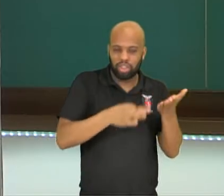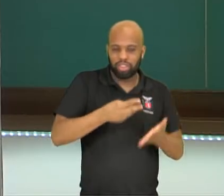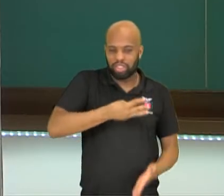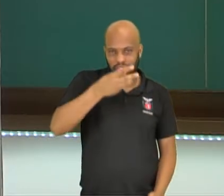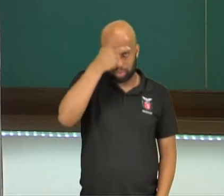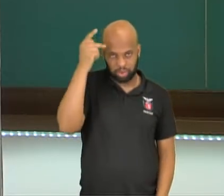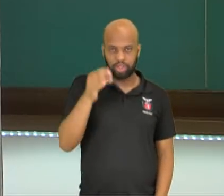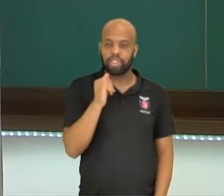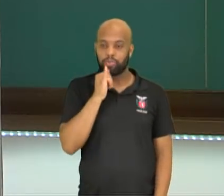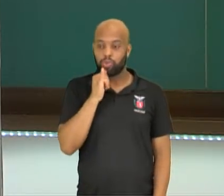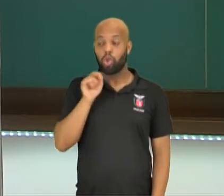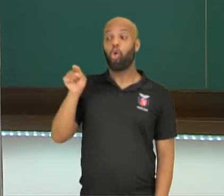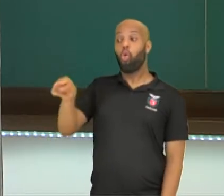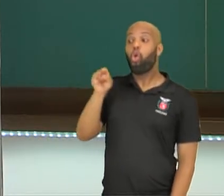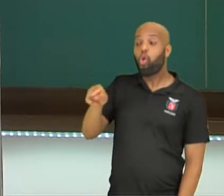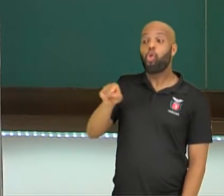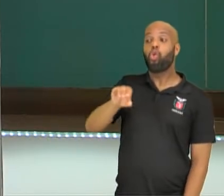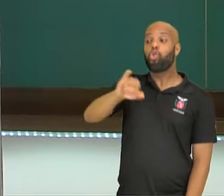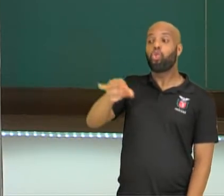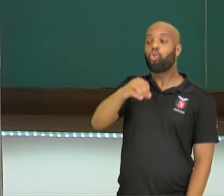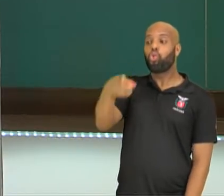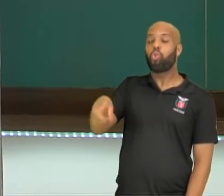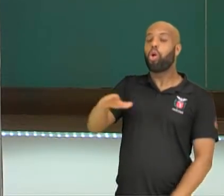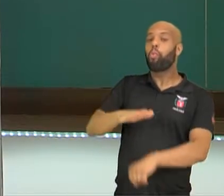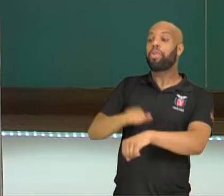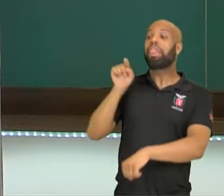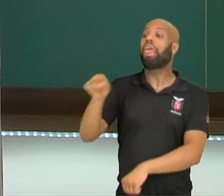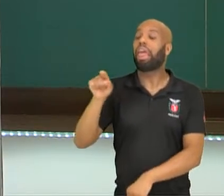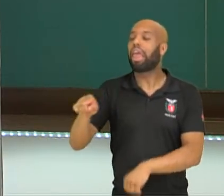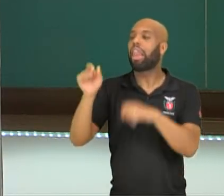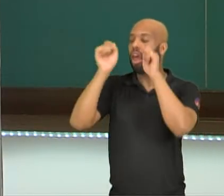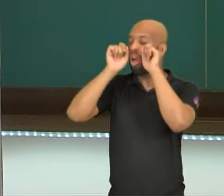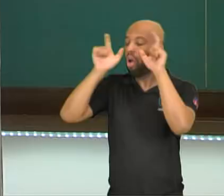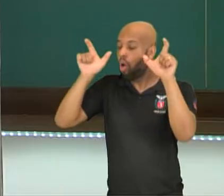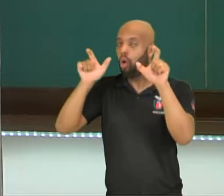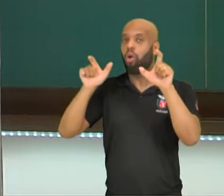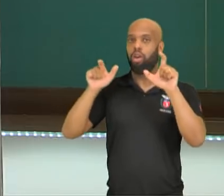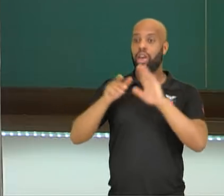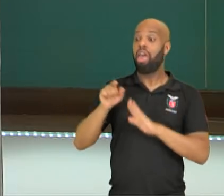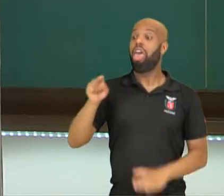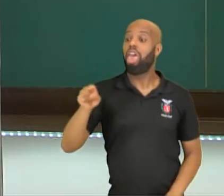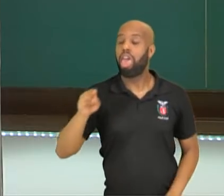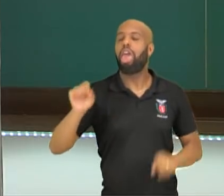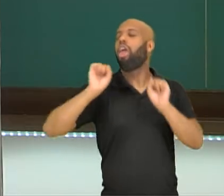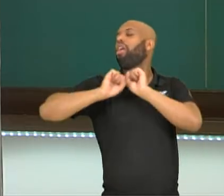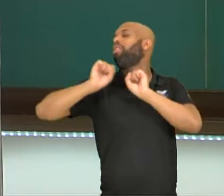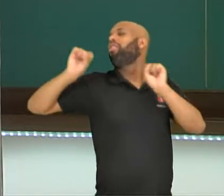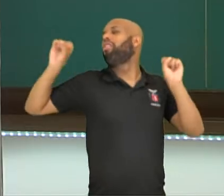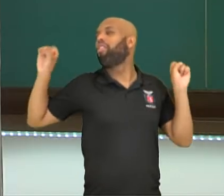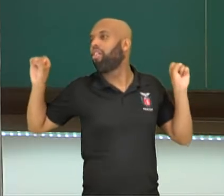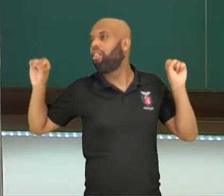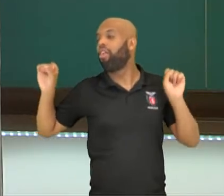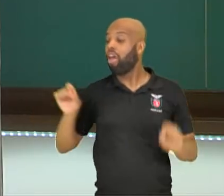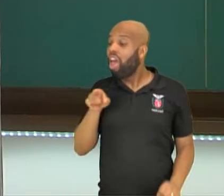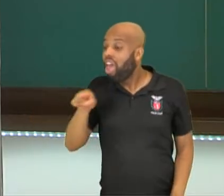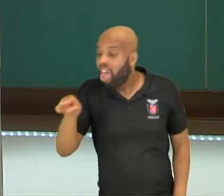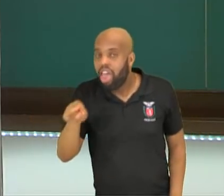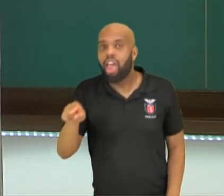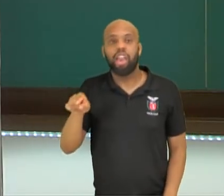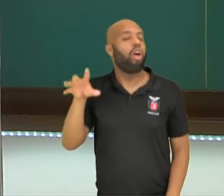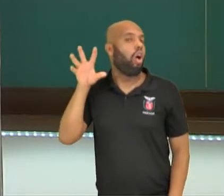o João, ao acordar, abriu seus olhos, se espreguiçou